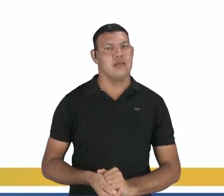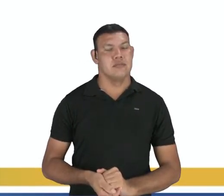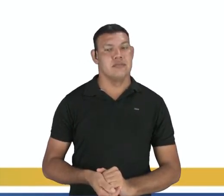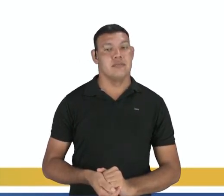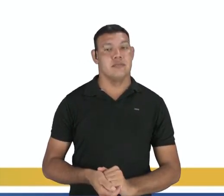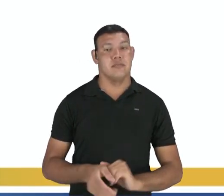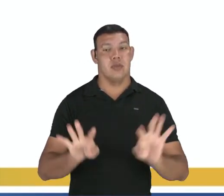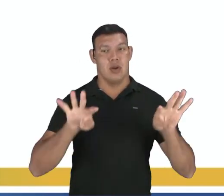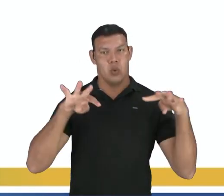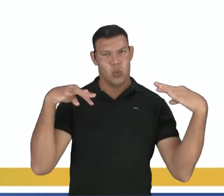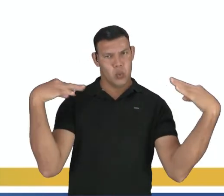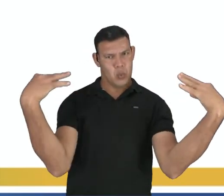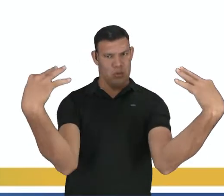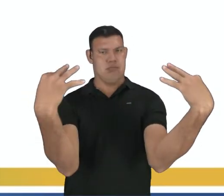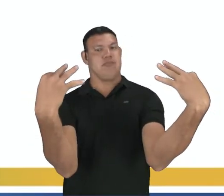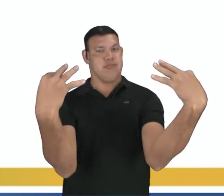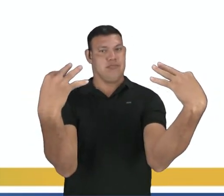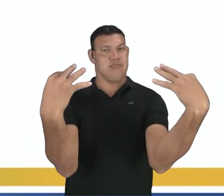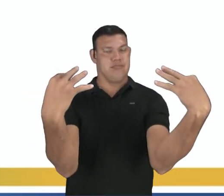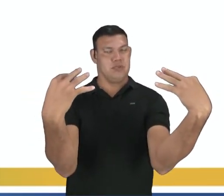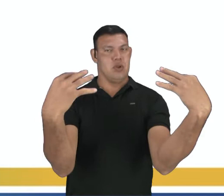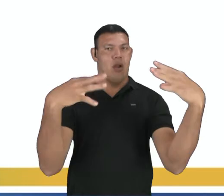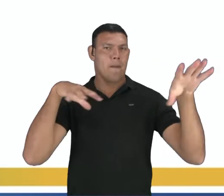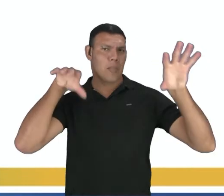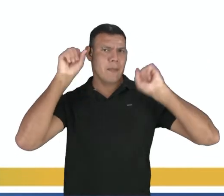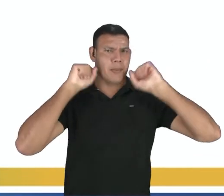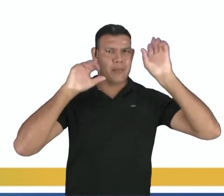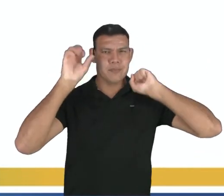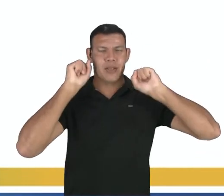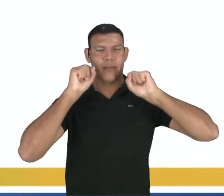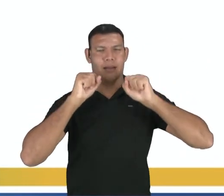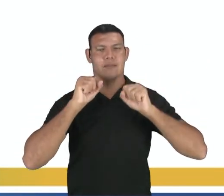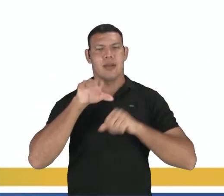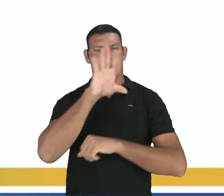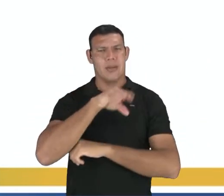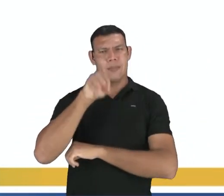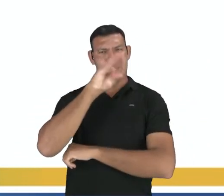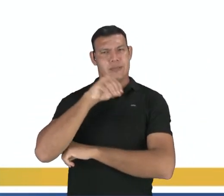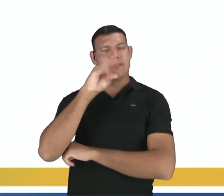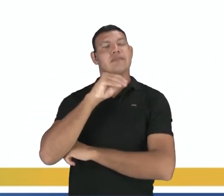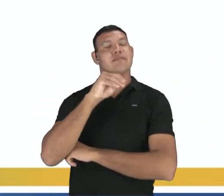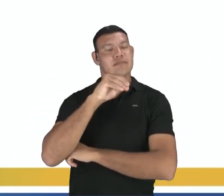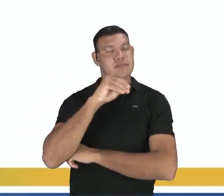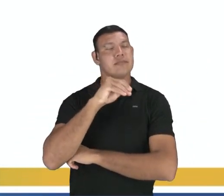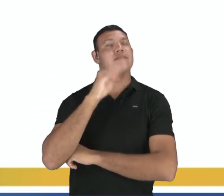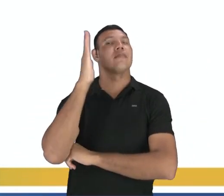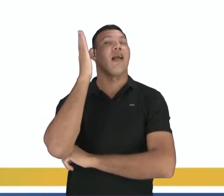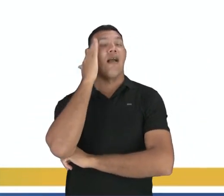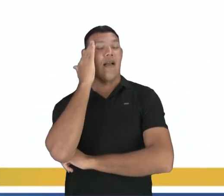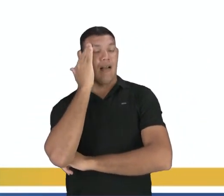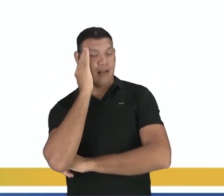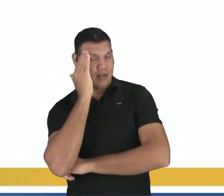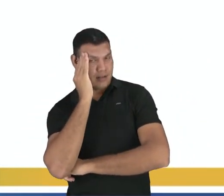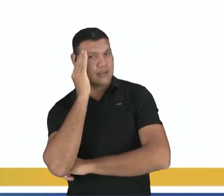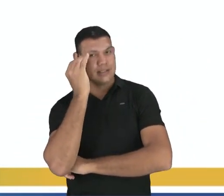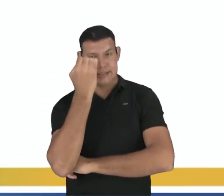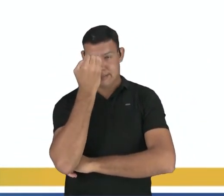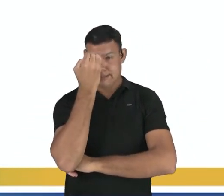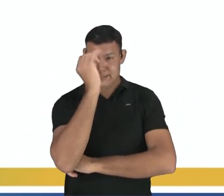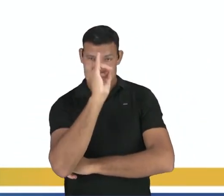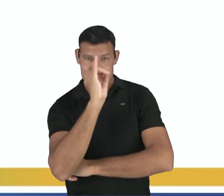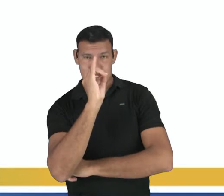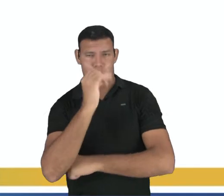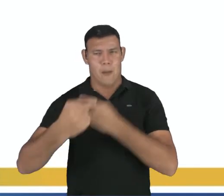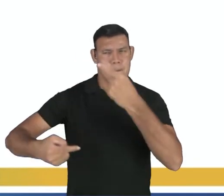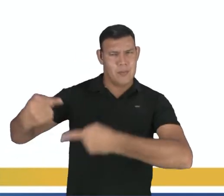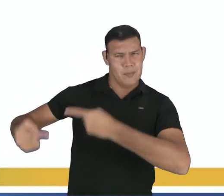mundo precisa ser ouvido e levar os seus pares daquela associação a entender a sua proposta, a sua ideia, é